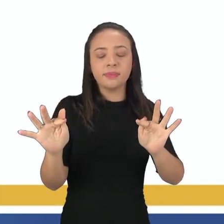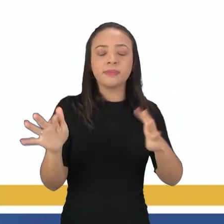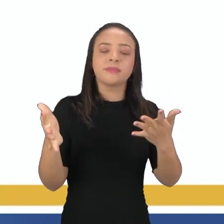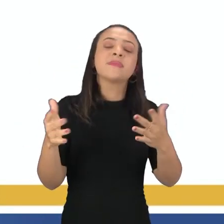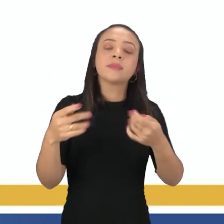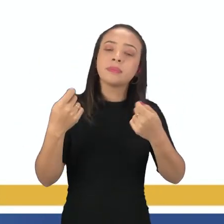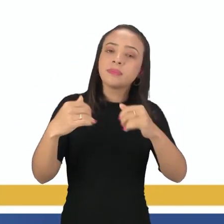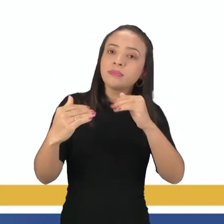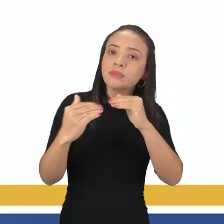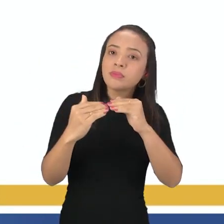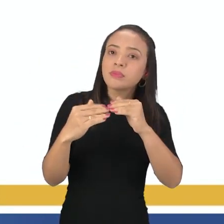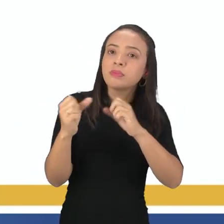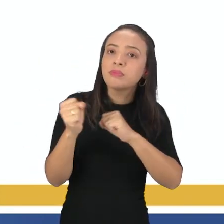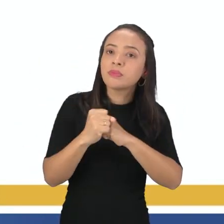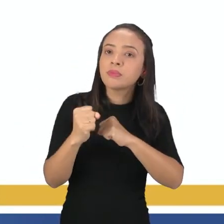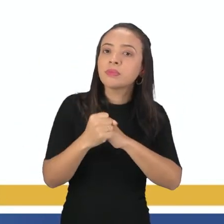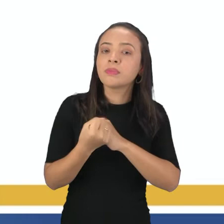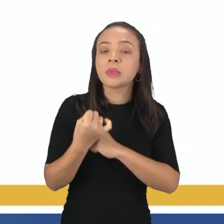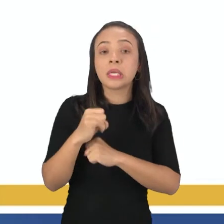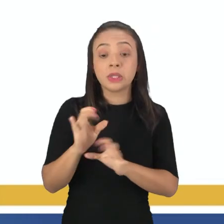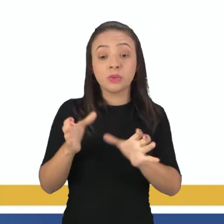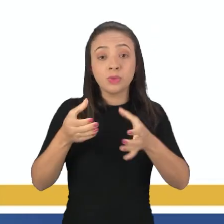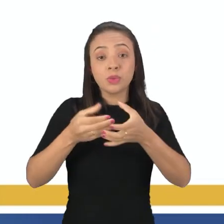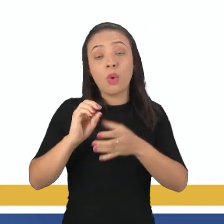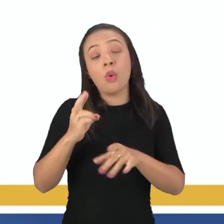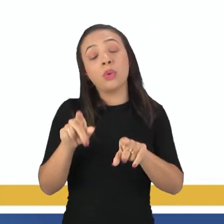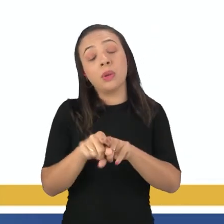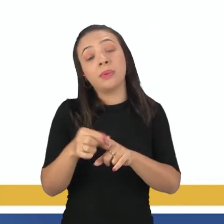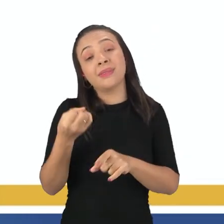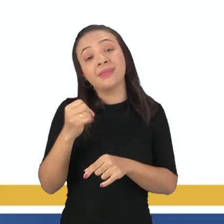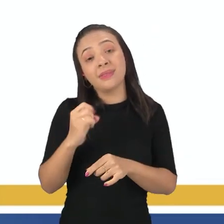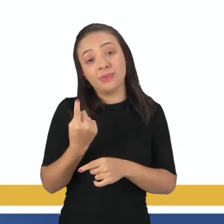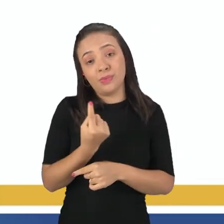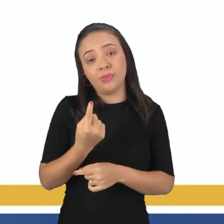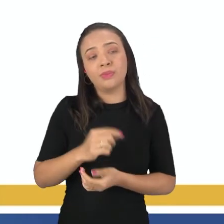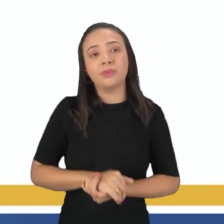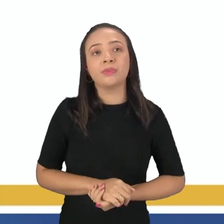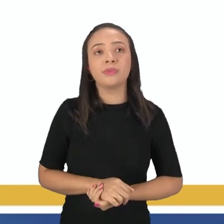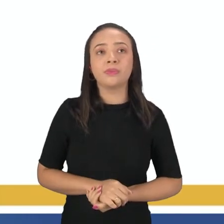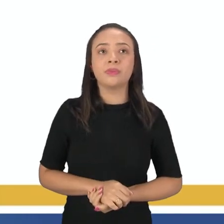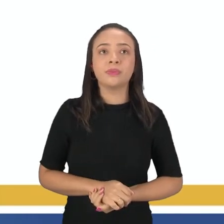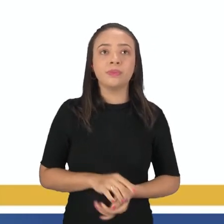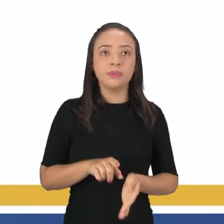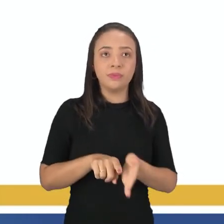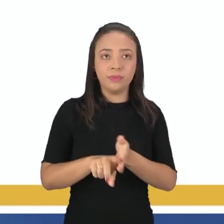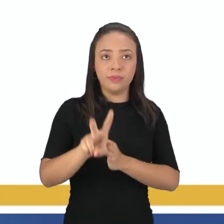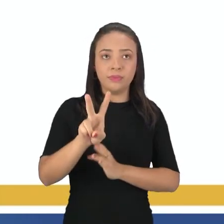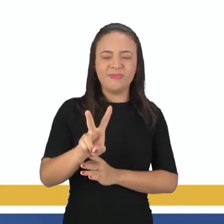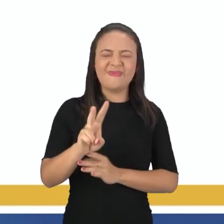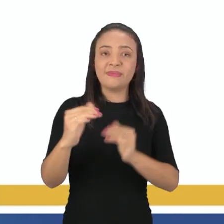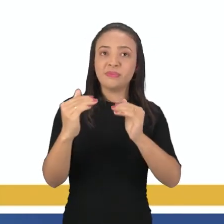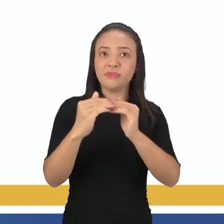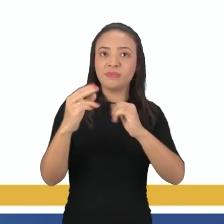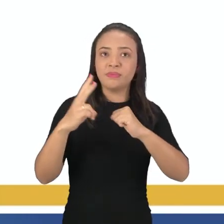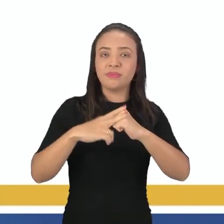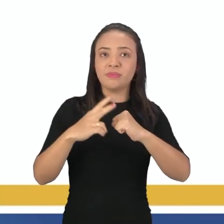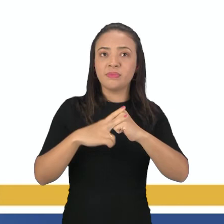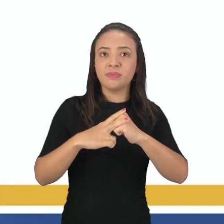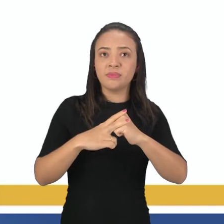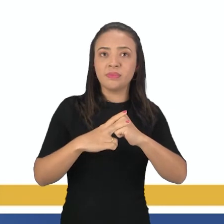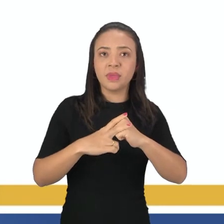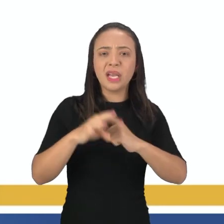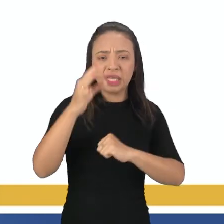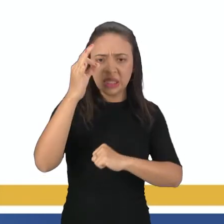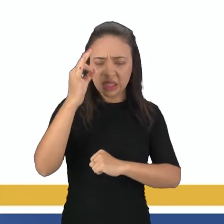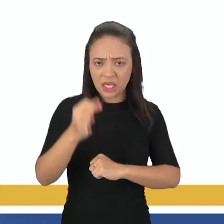vai concordar com o sujeito, se estiver no plural ou se estiver no singular, beleza? 2. A concordância verbal